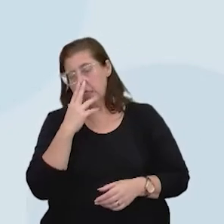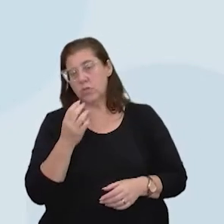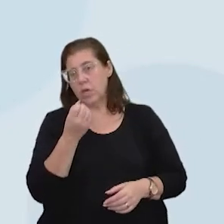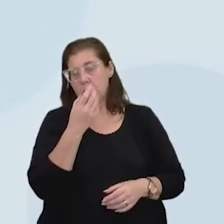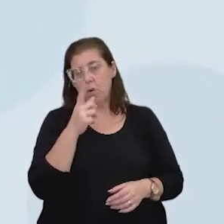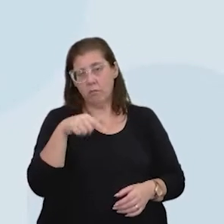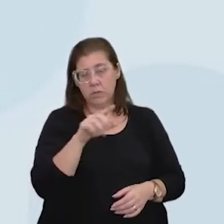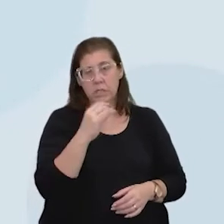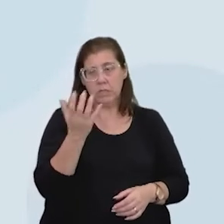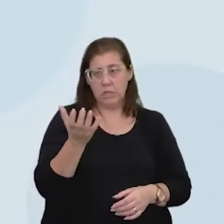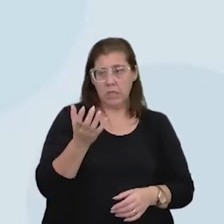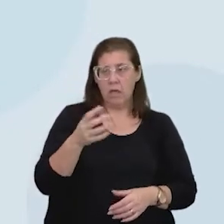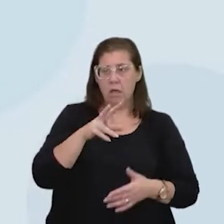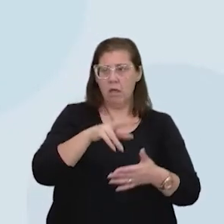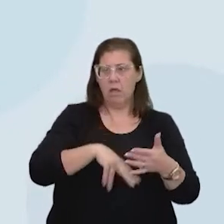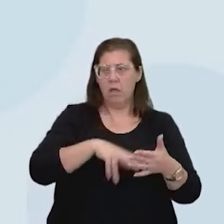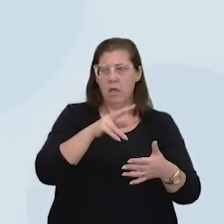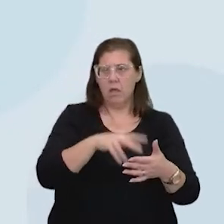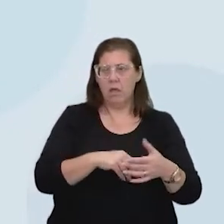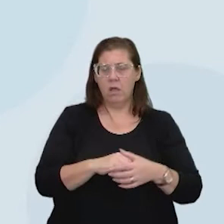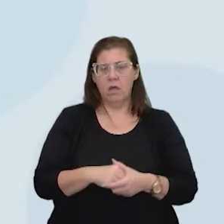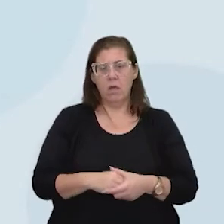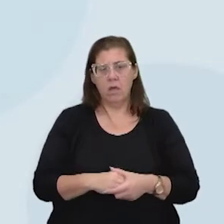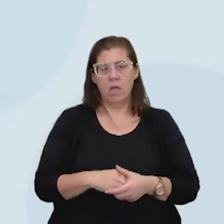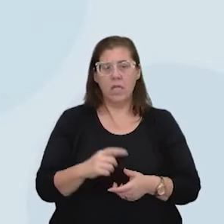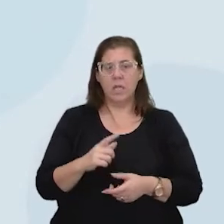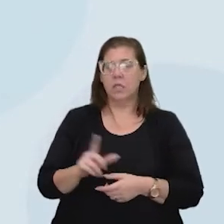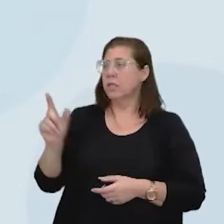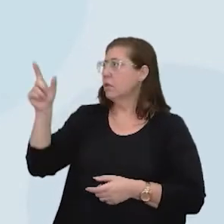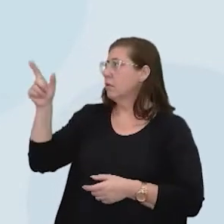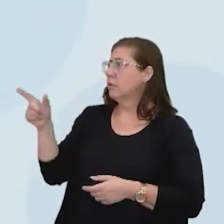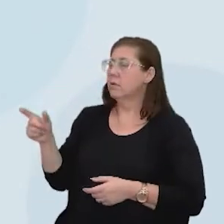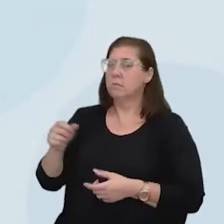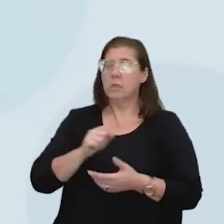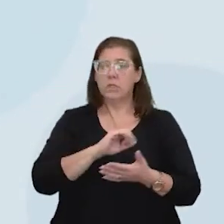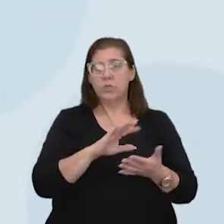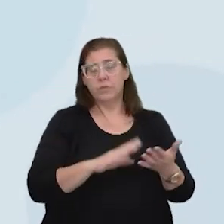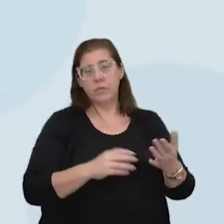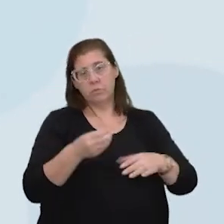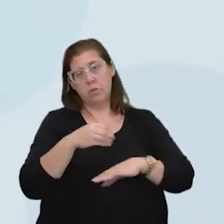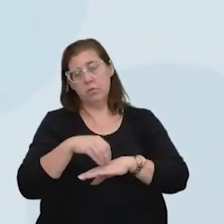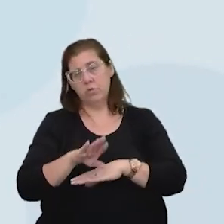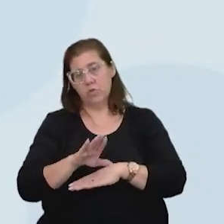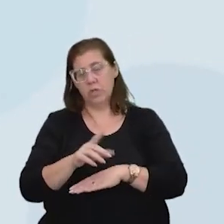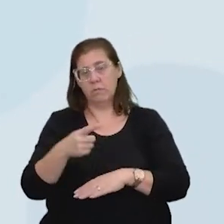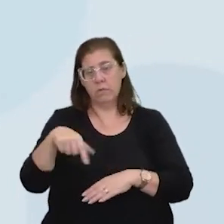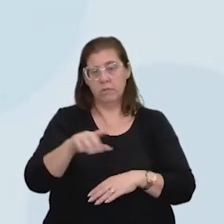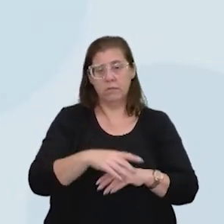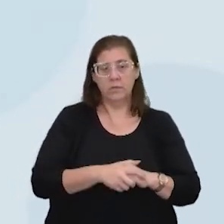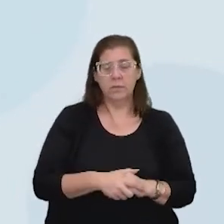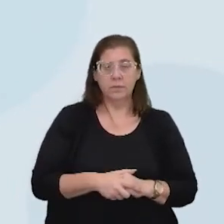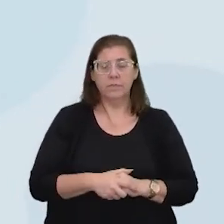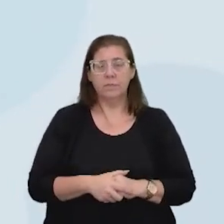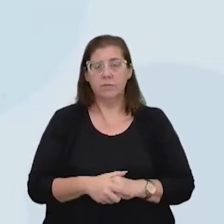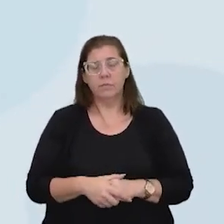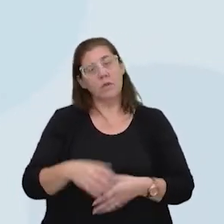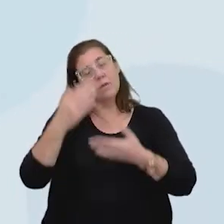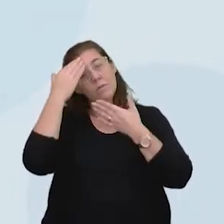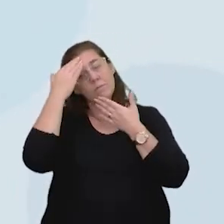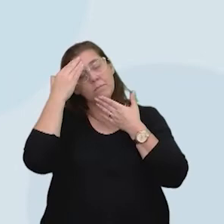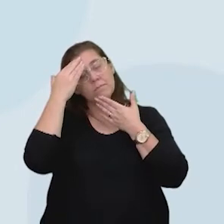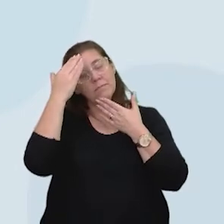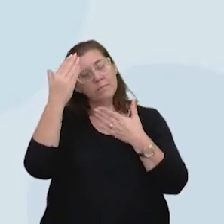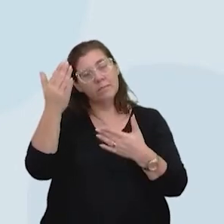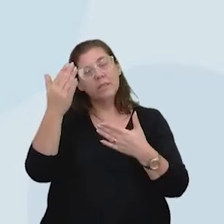muito a pena se vocês quiserem ler. E aqui tem uma atividade, uma sugestão para vocês no final da aula. Então, Muito